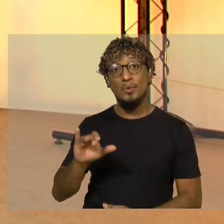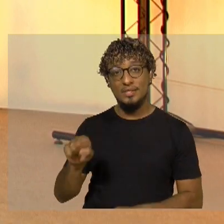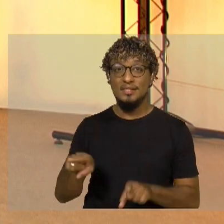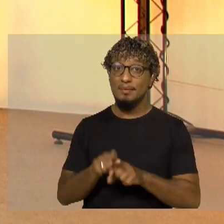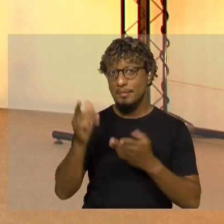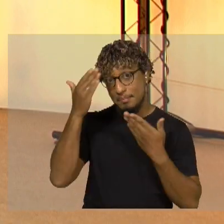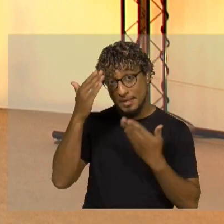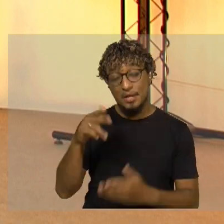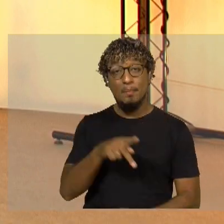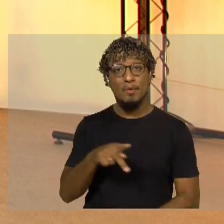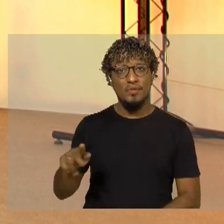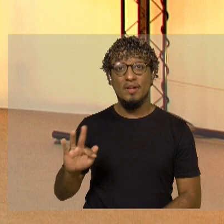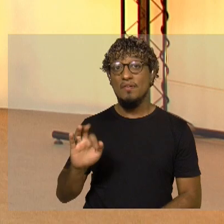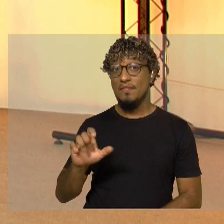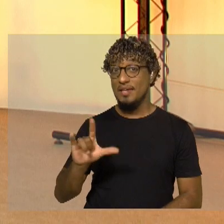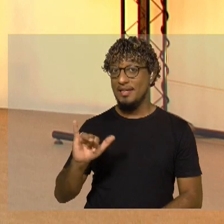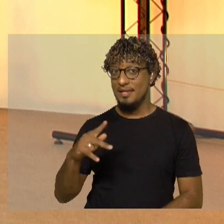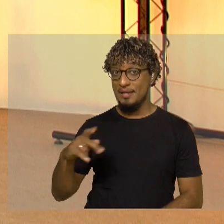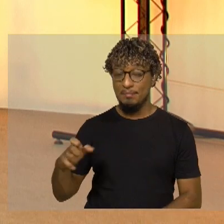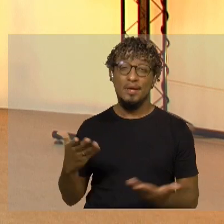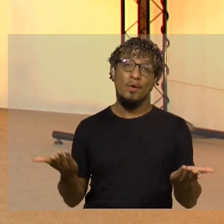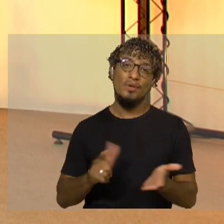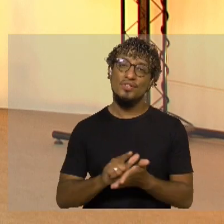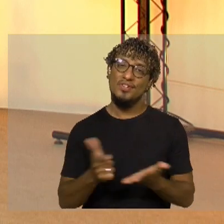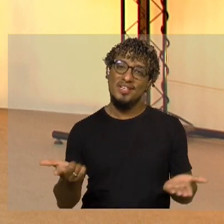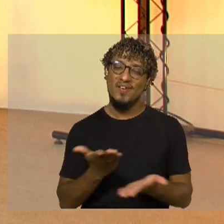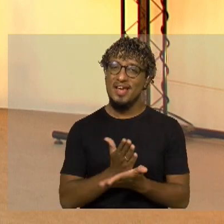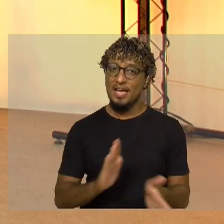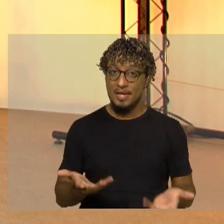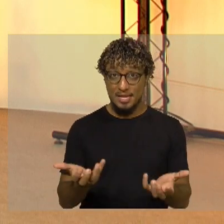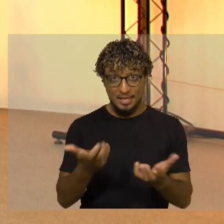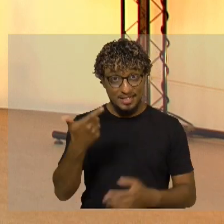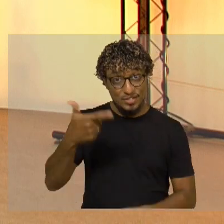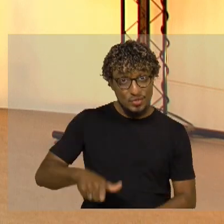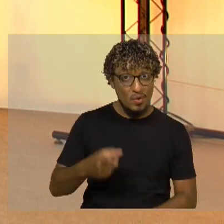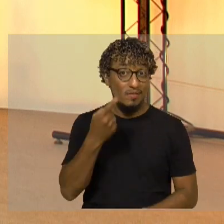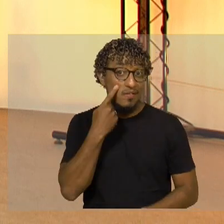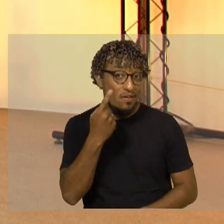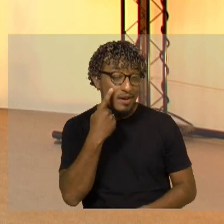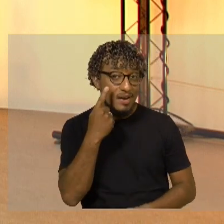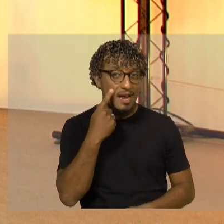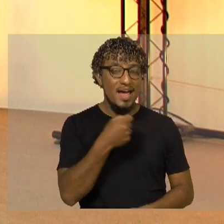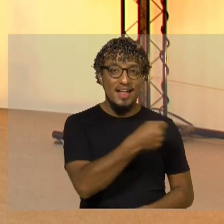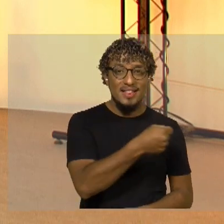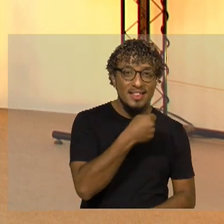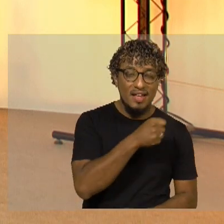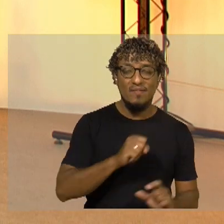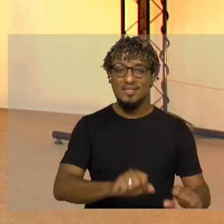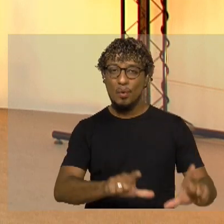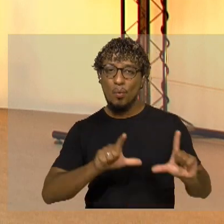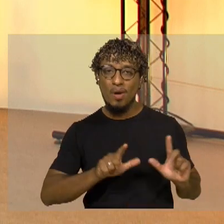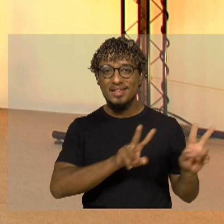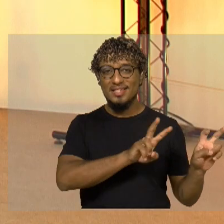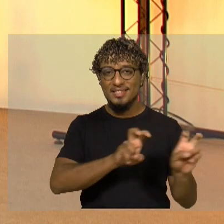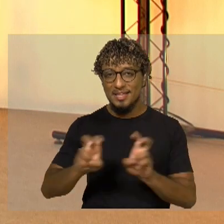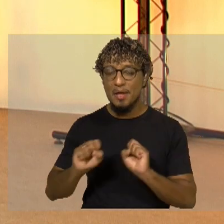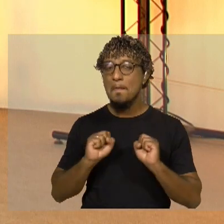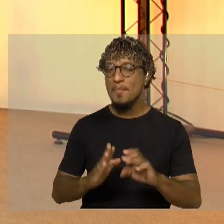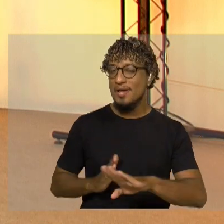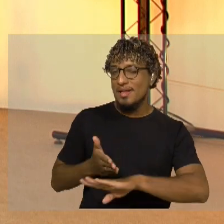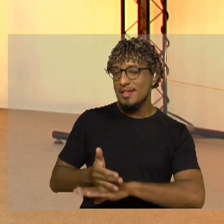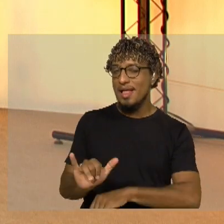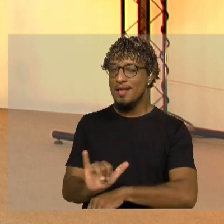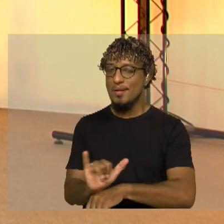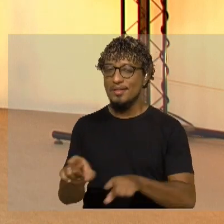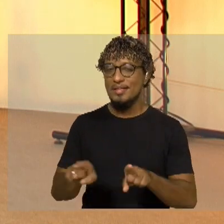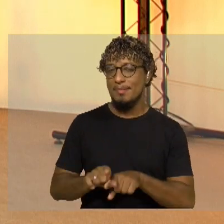Obrigada também ao professor Felipe de Holanda. E o nosso telejornal fica por aqui. Para rever nossas entrevistas, reportagens e quadros, basta acessar